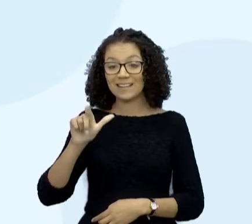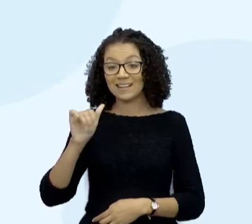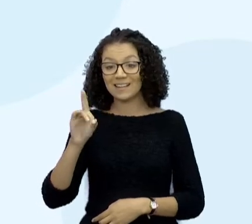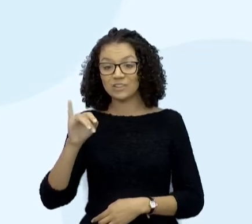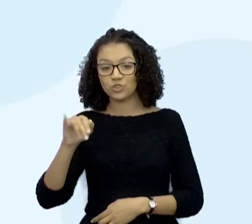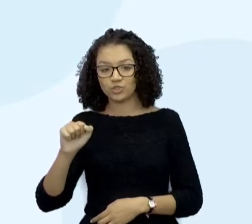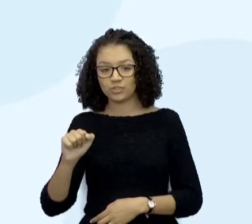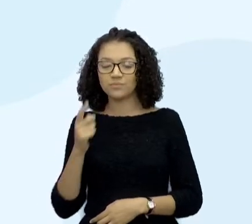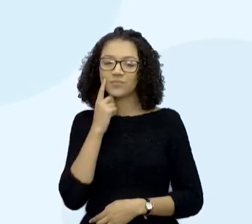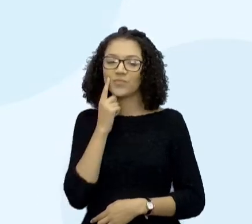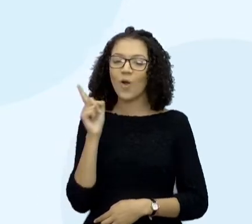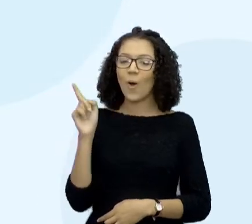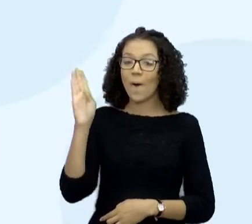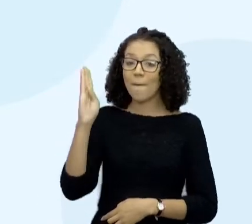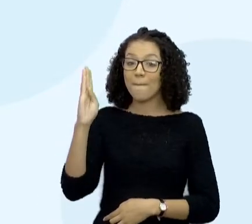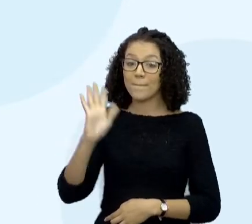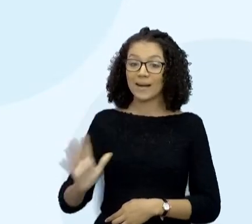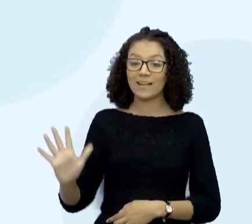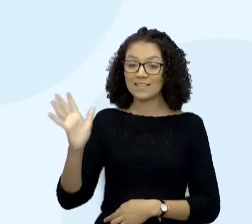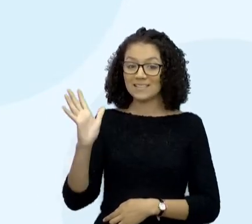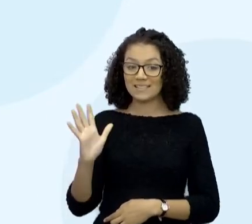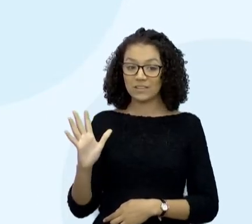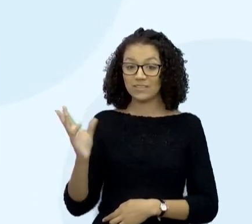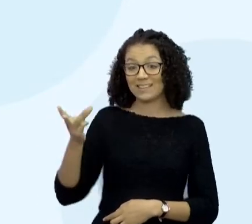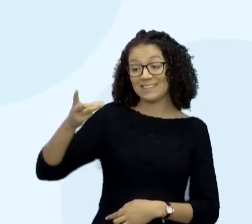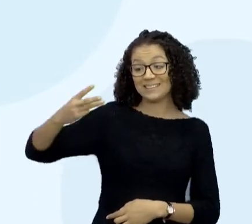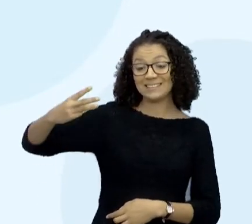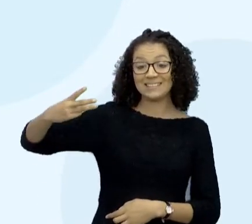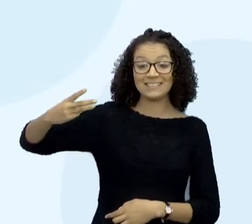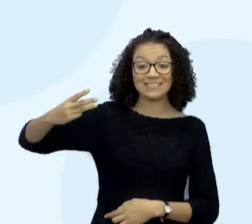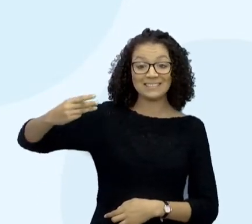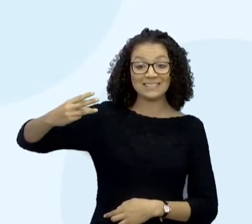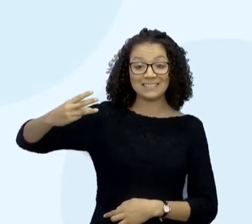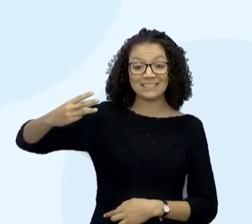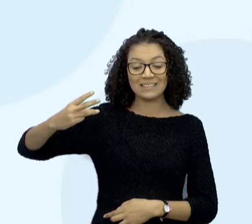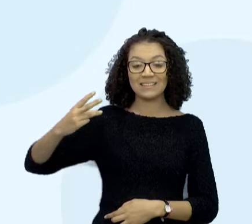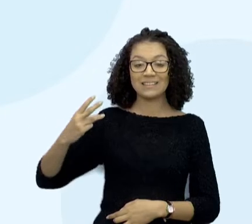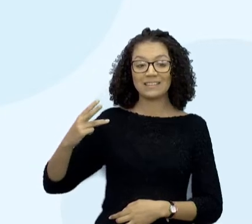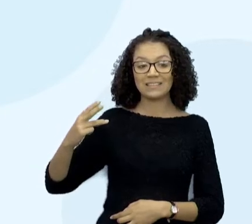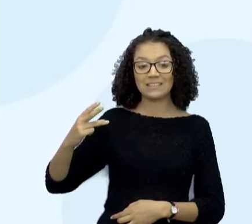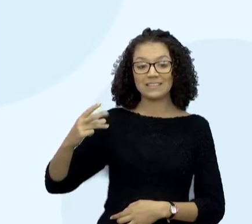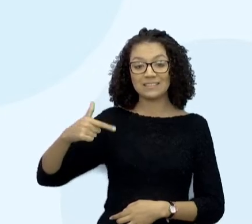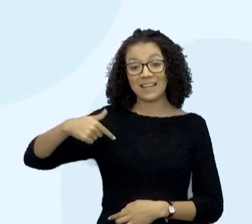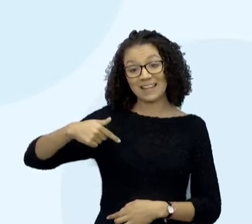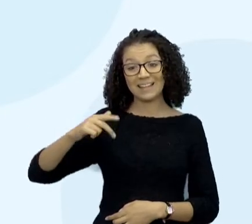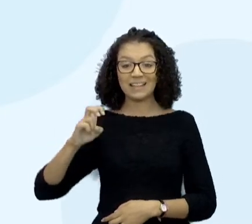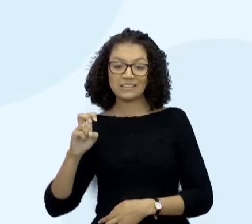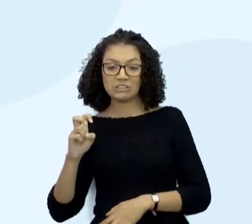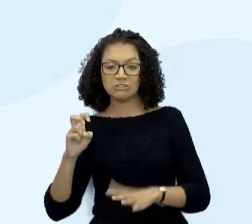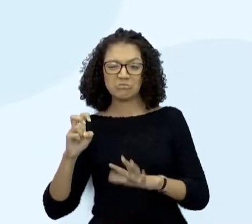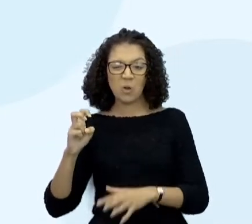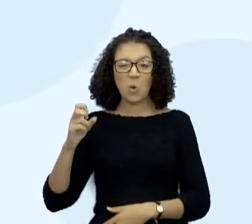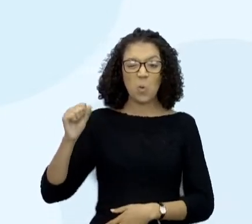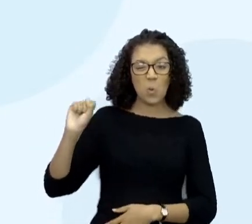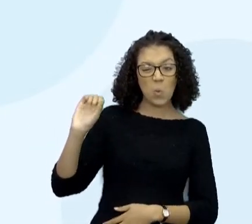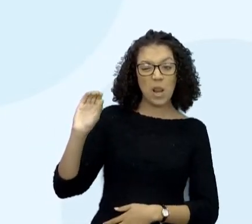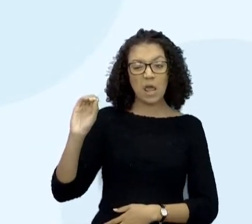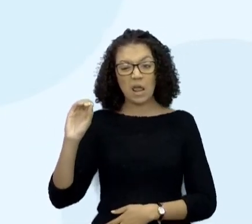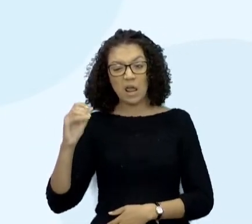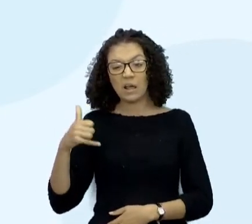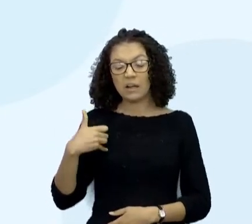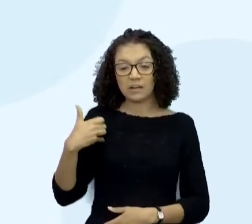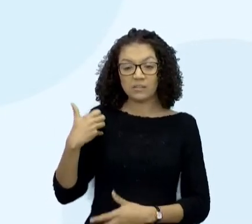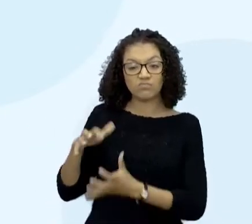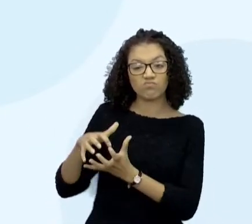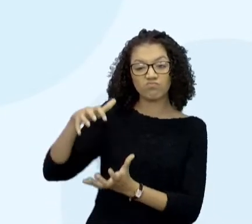faixa, na terceira faixa de 75 a 80 anos. Né? A média do Brasil, né,